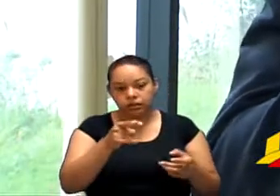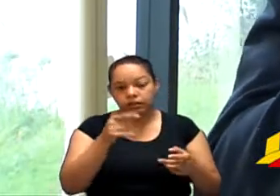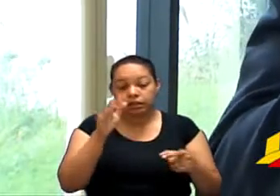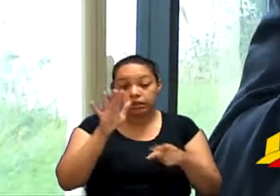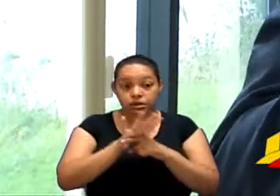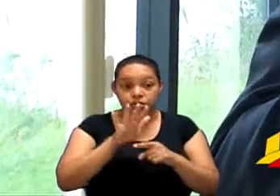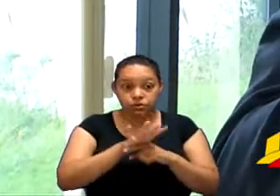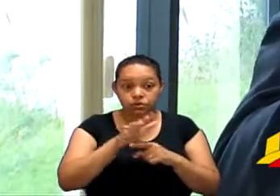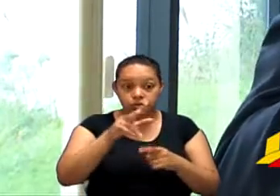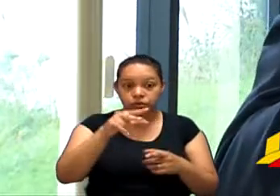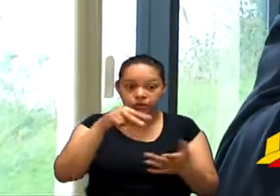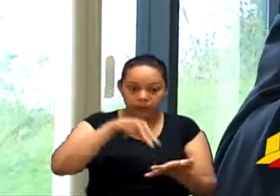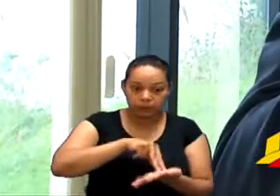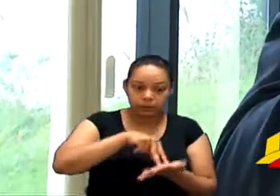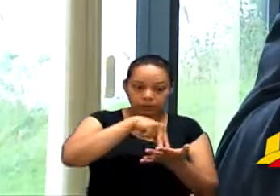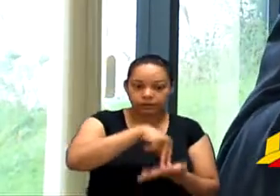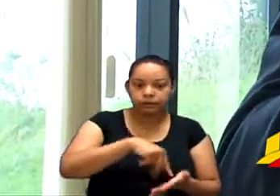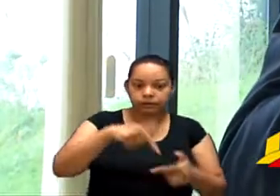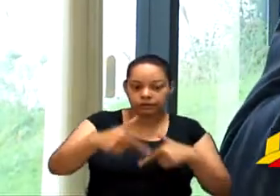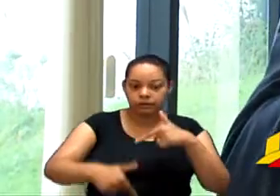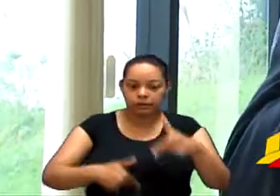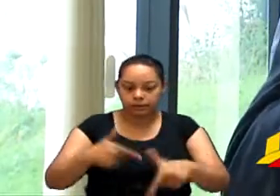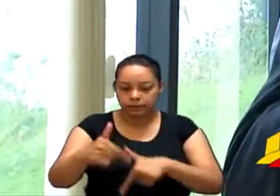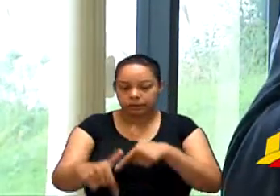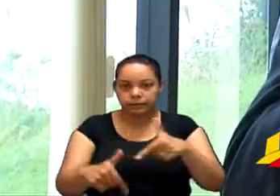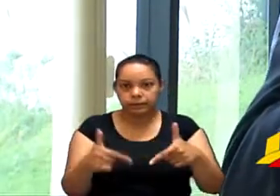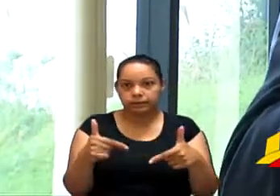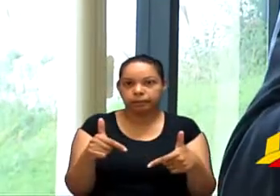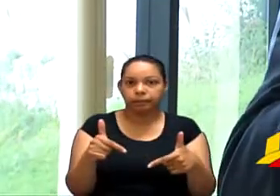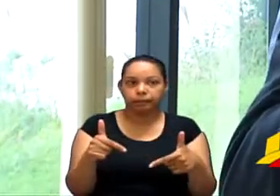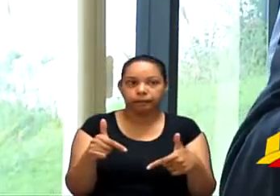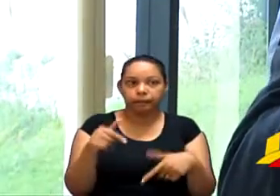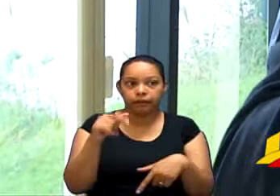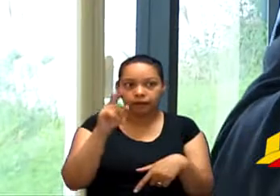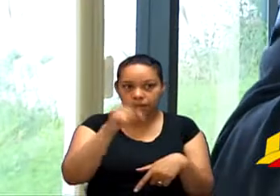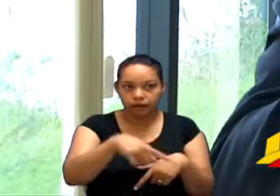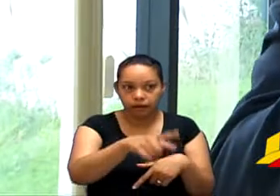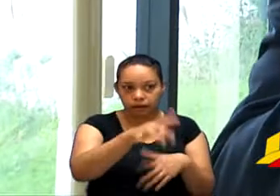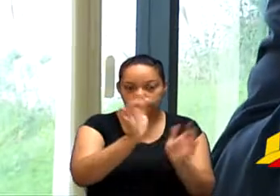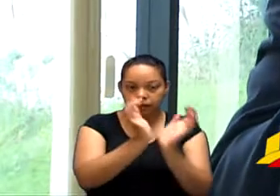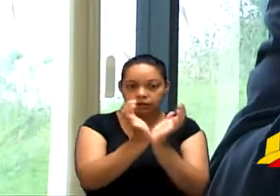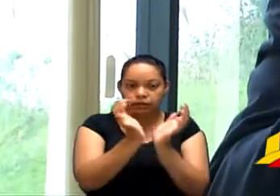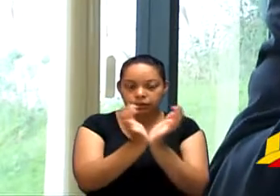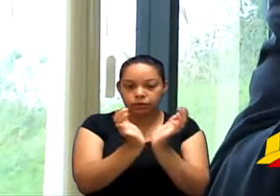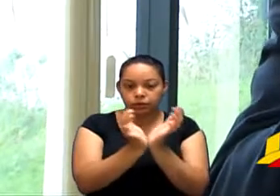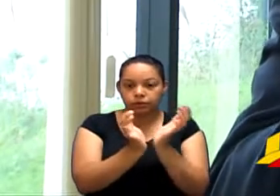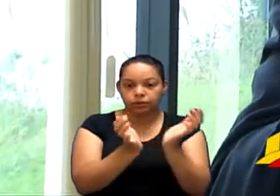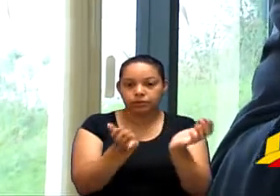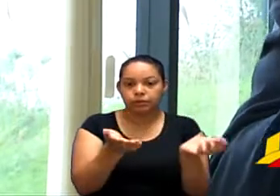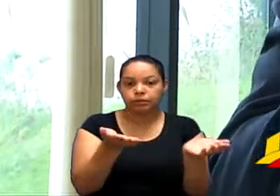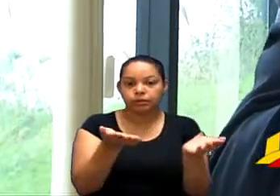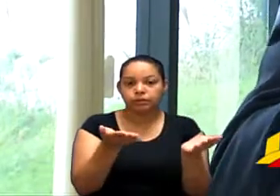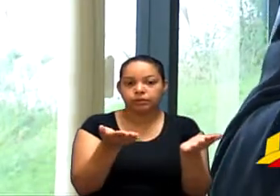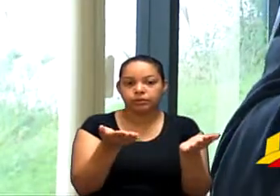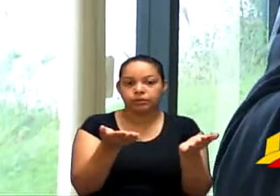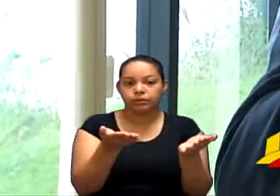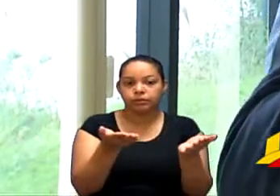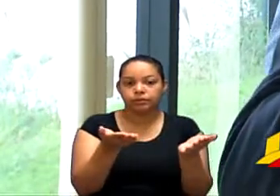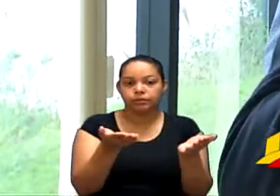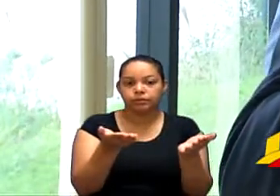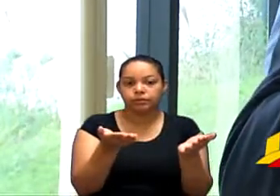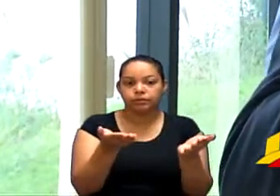trabalho Porém esse esse corpo técnico falando desse caso especificamente